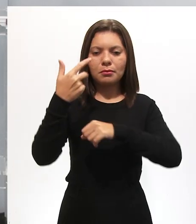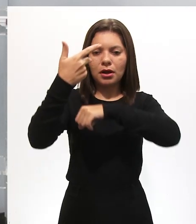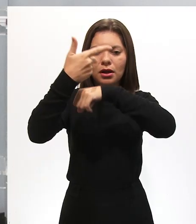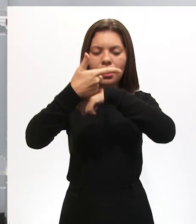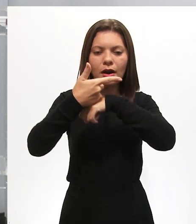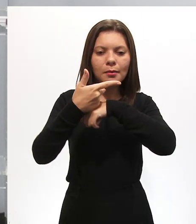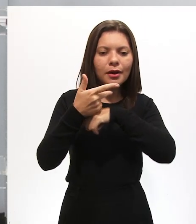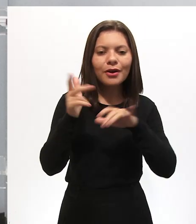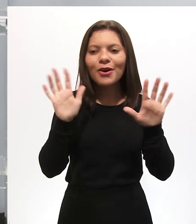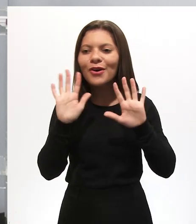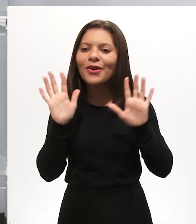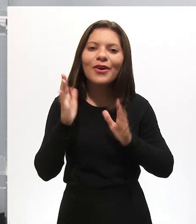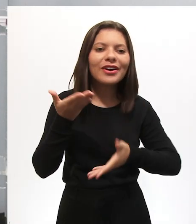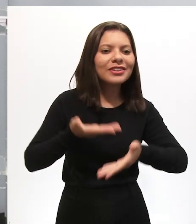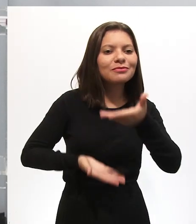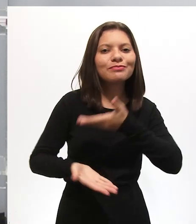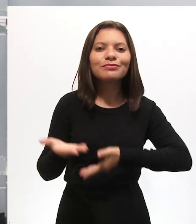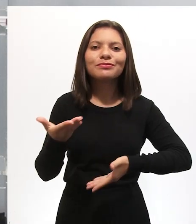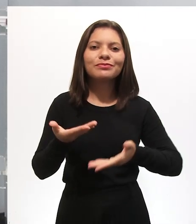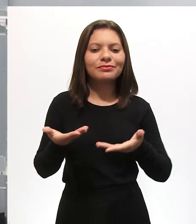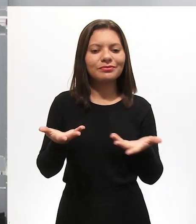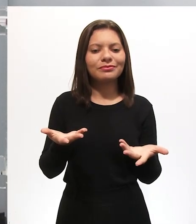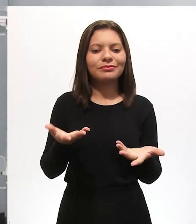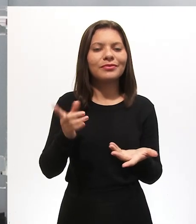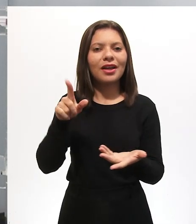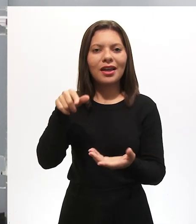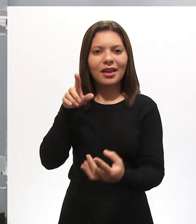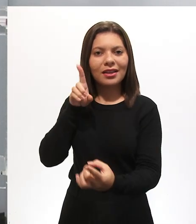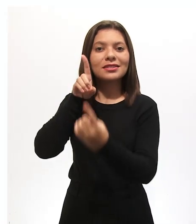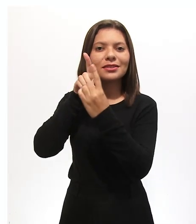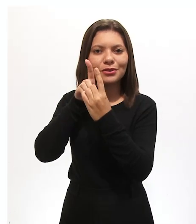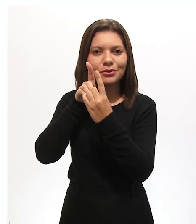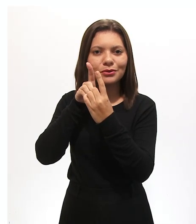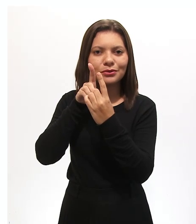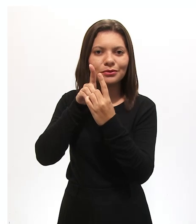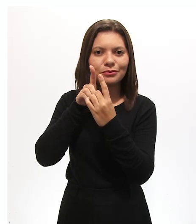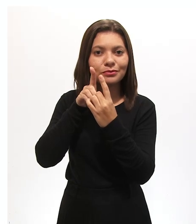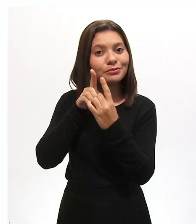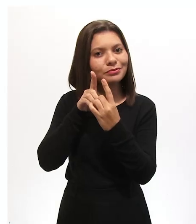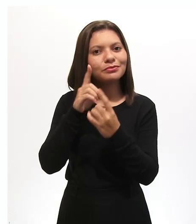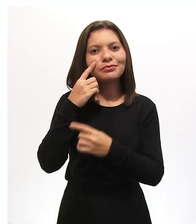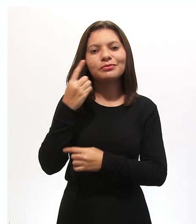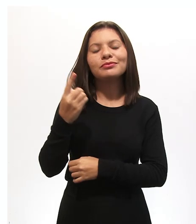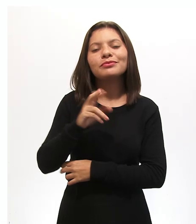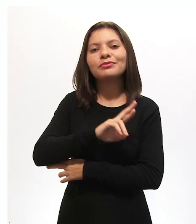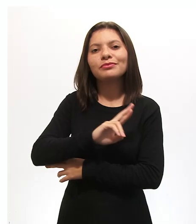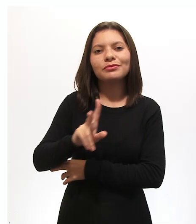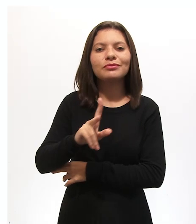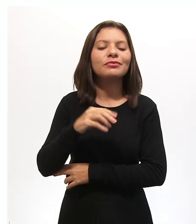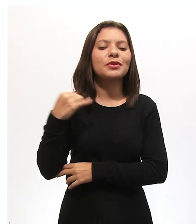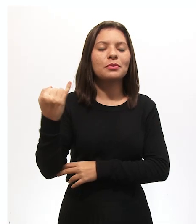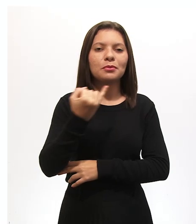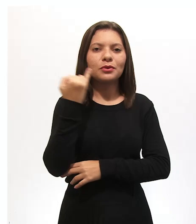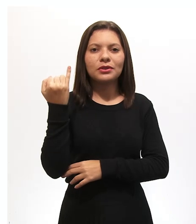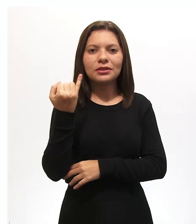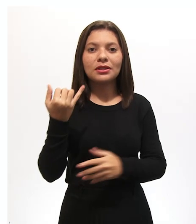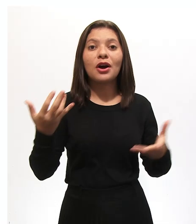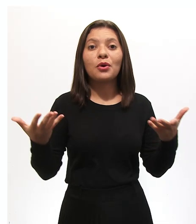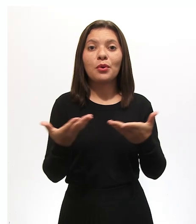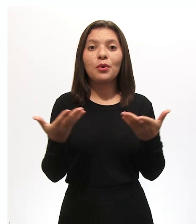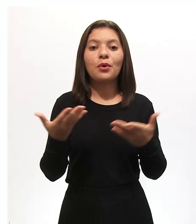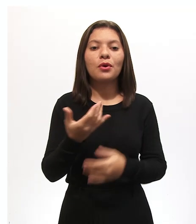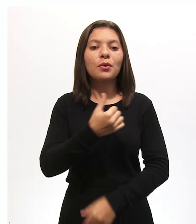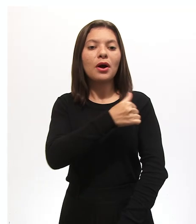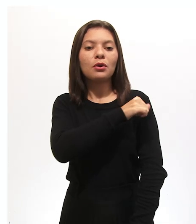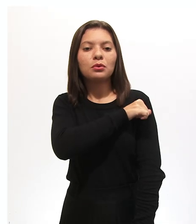estar interagindo com vocês. Então, essa mudança é muito importante. Tá? Em termos práticos, o aluno EAD passa a ter